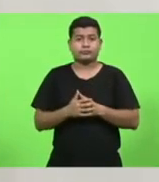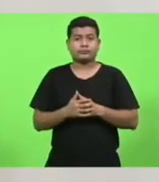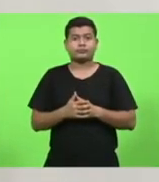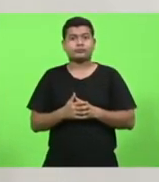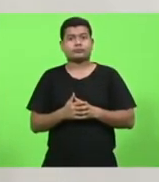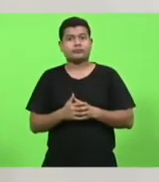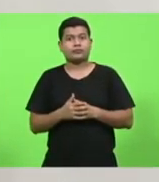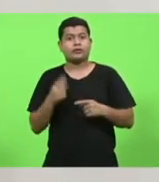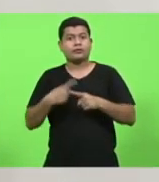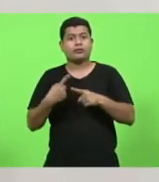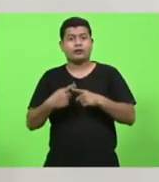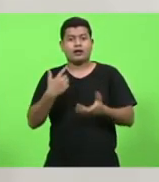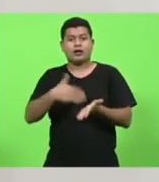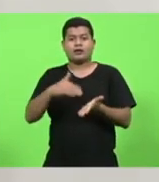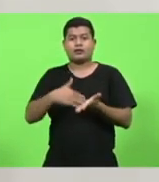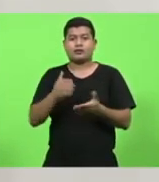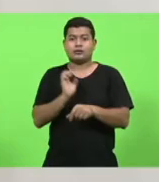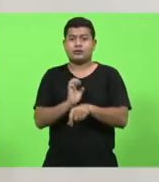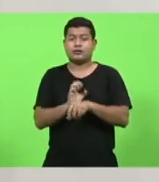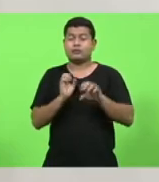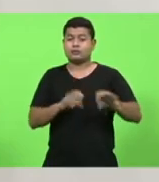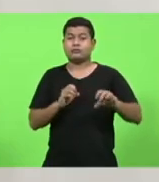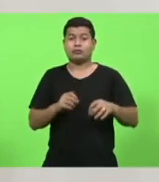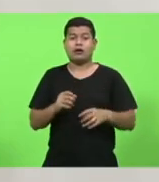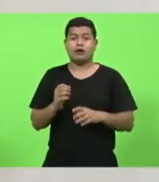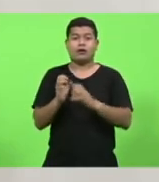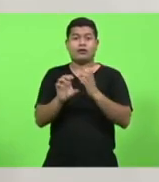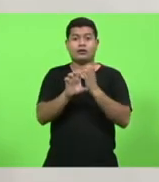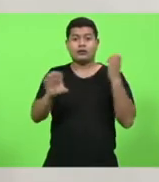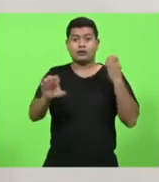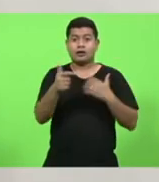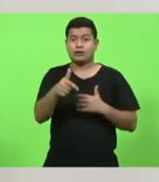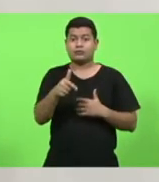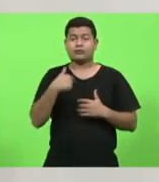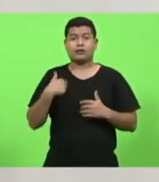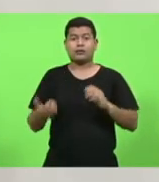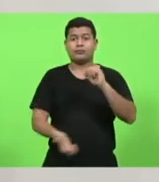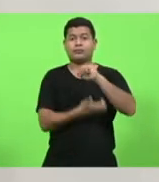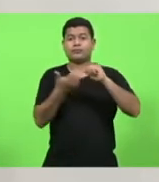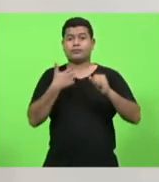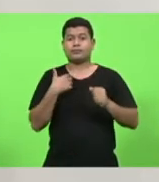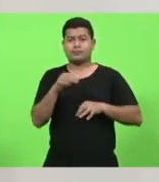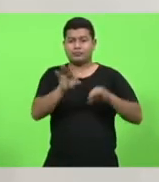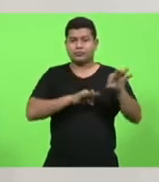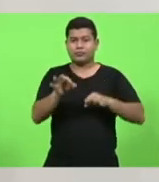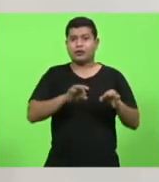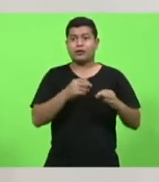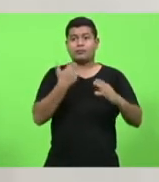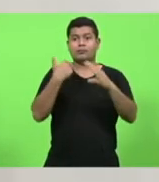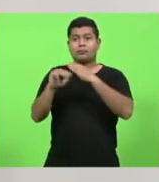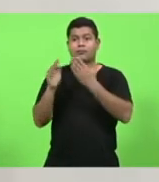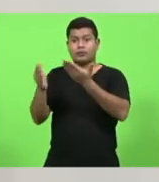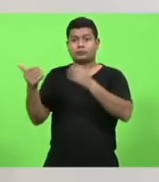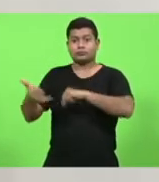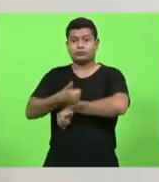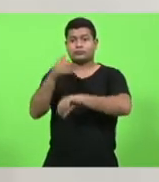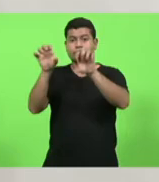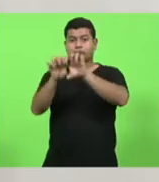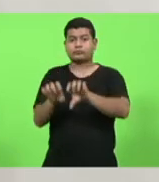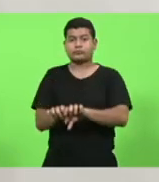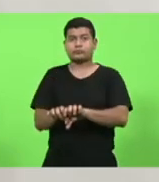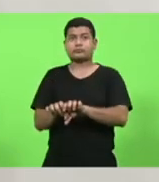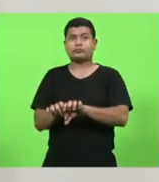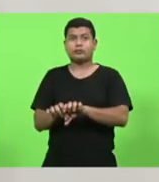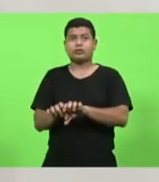Estadual de Educação não tem engenheiros, fazem a questão burocrática, mandam para a Secretaria de Infraestrutura, que cuida da infraestrutura